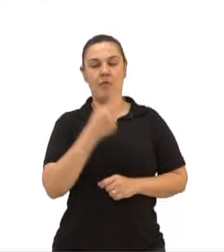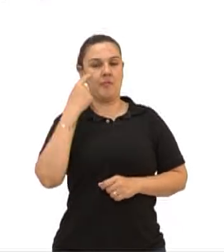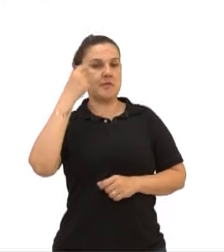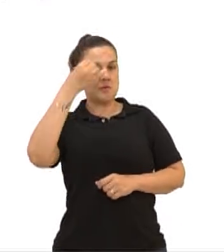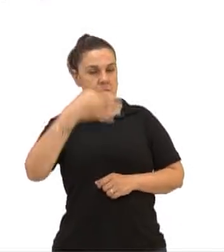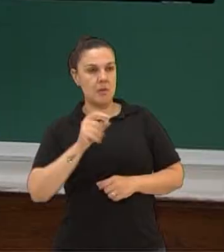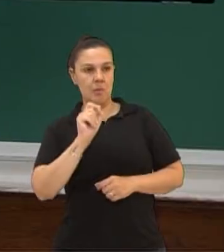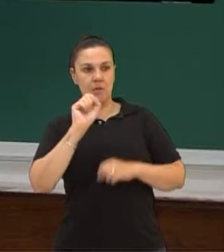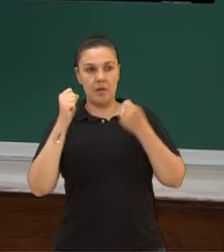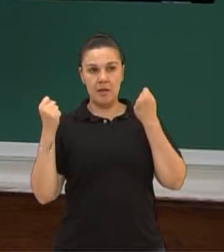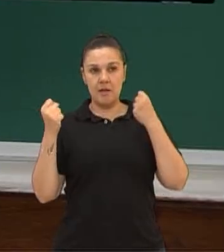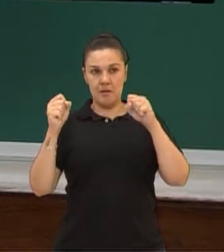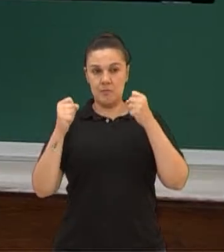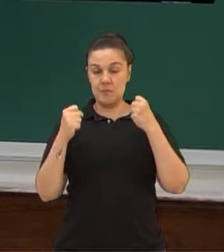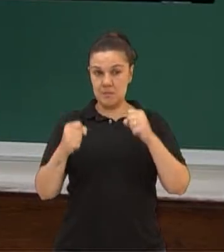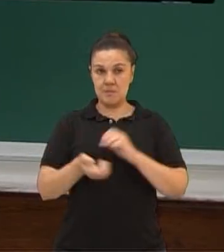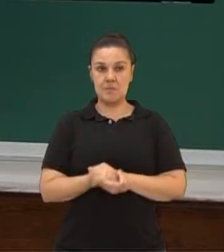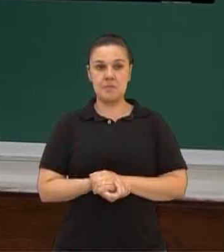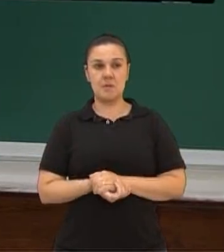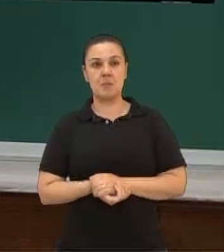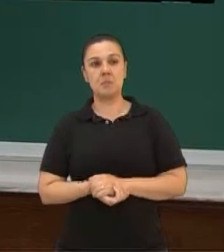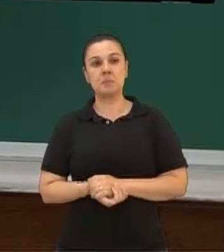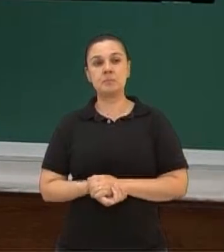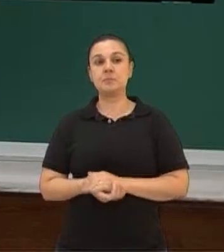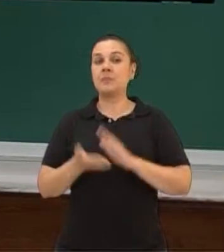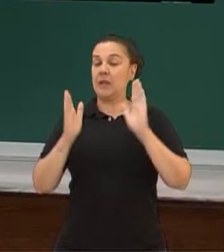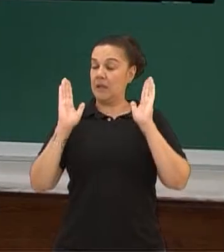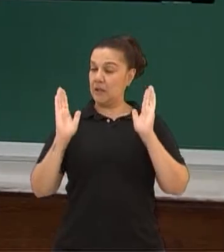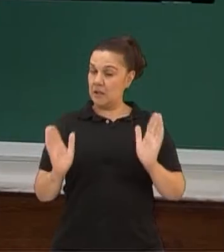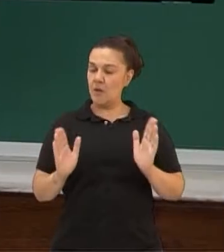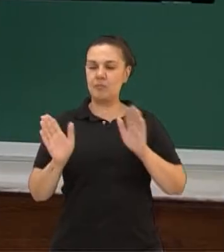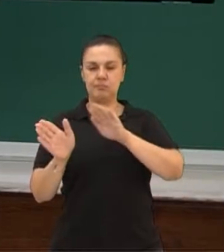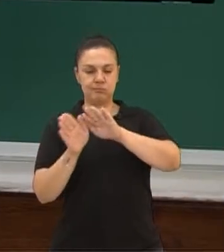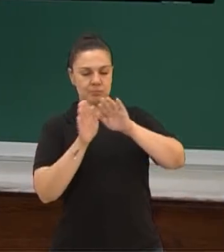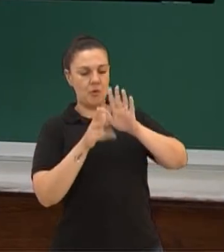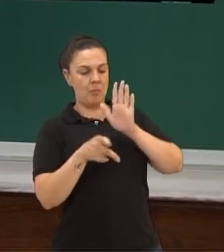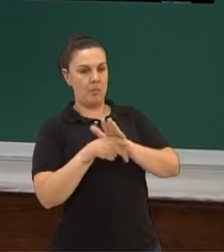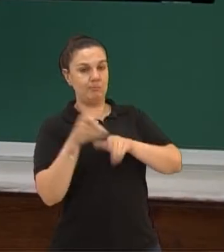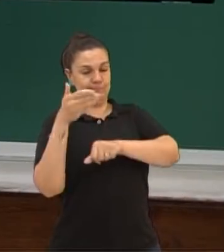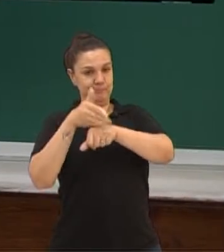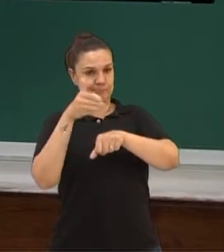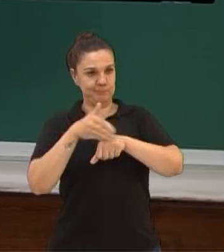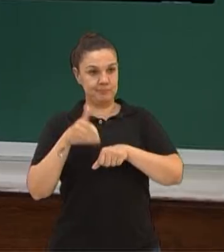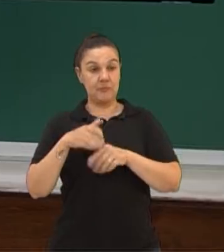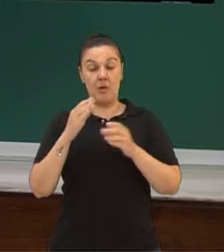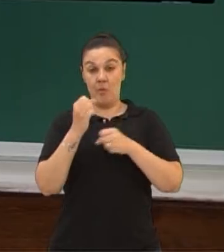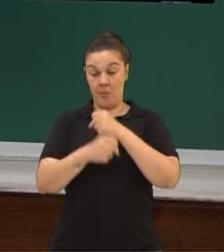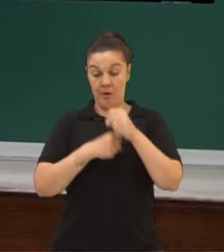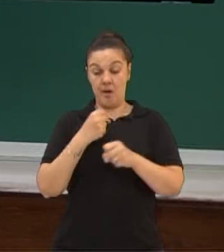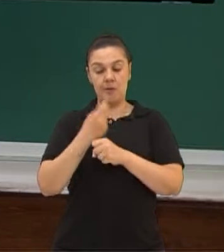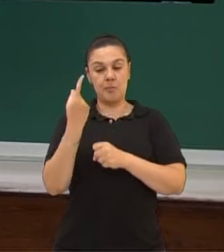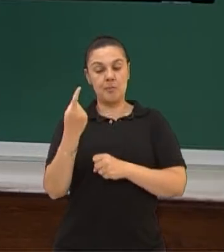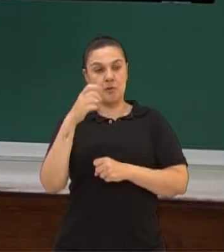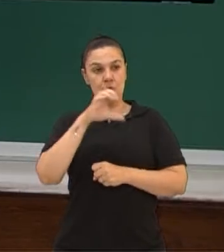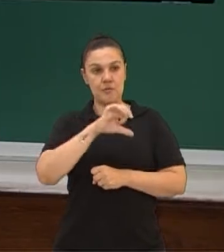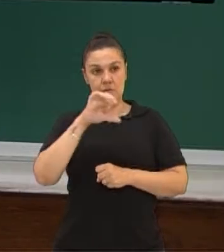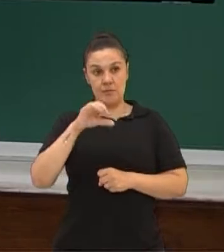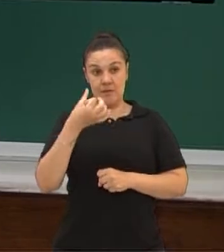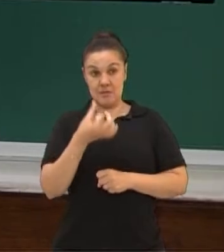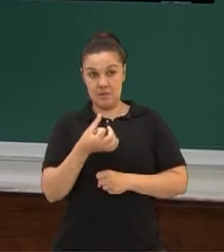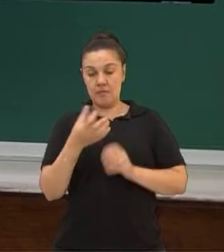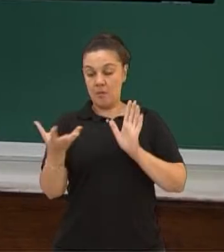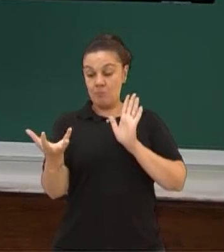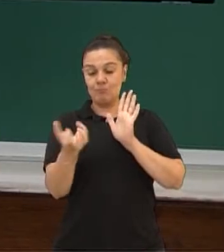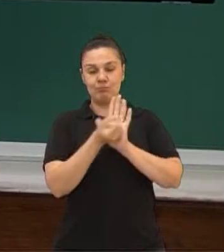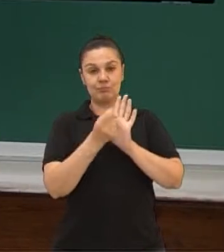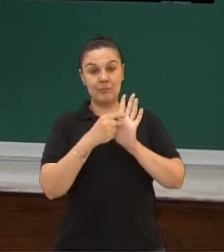educação física, né? Saindo um pouco dessa concepção de educação física tecnicista. Em 1996 promulga-se a LDB,